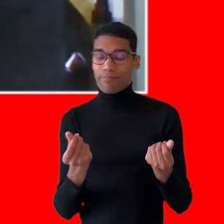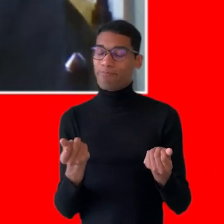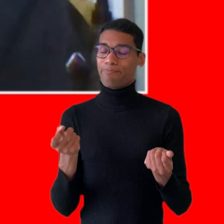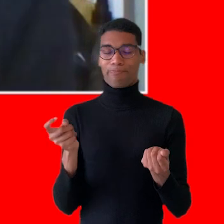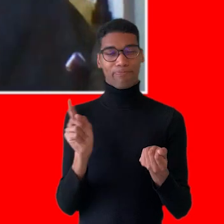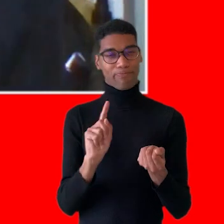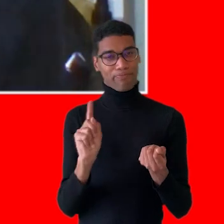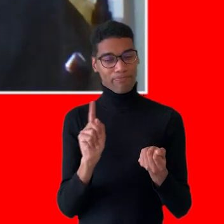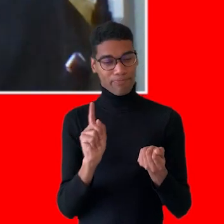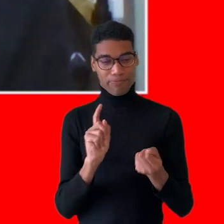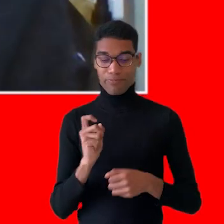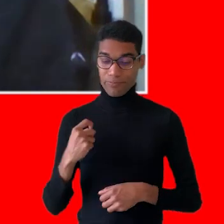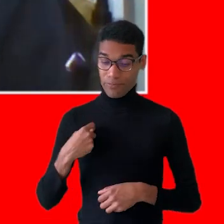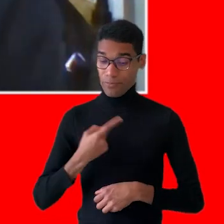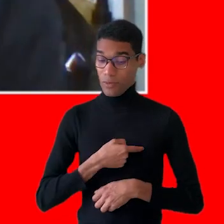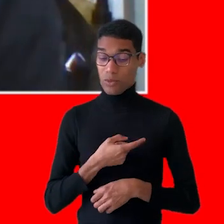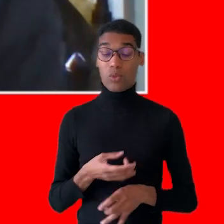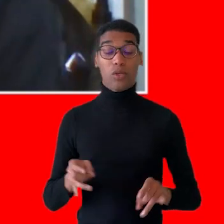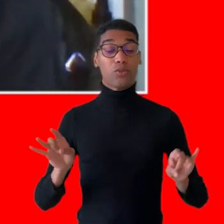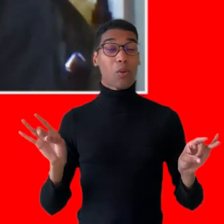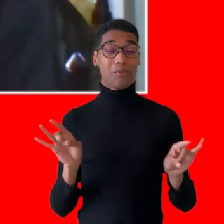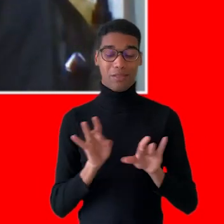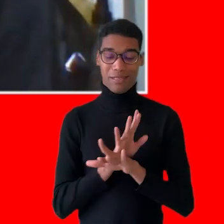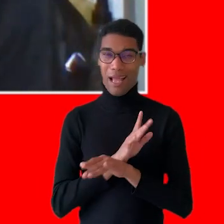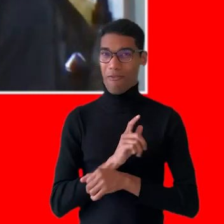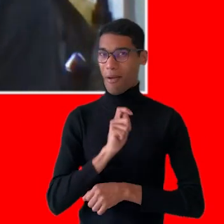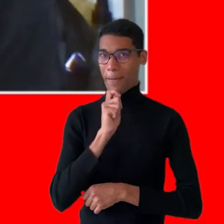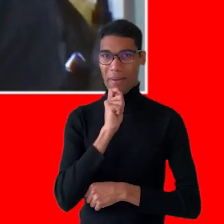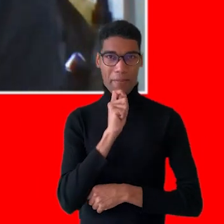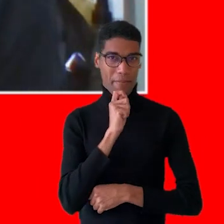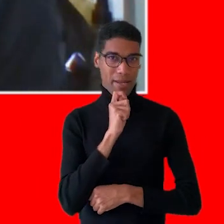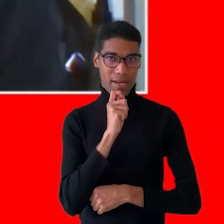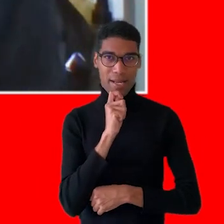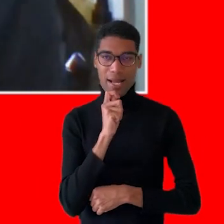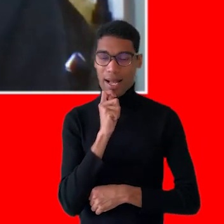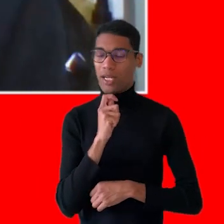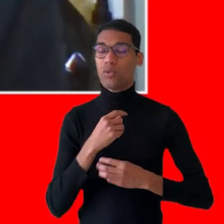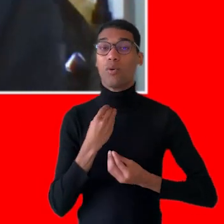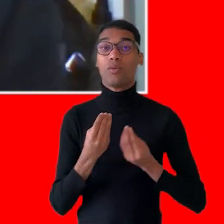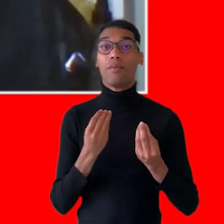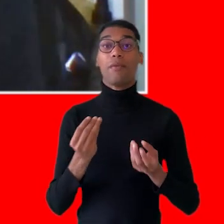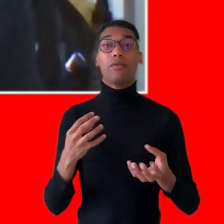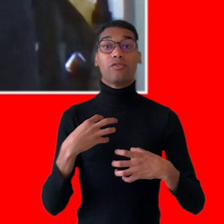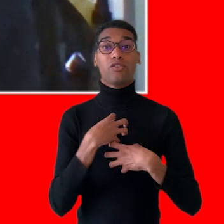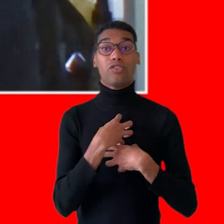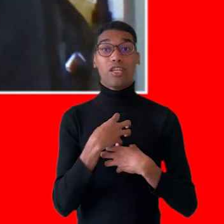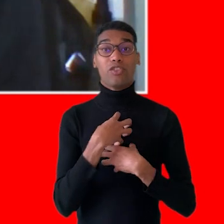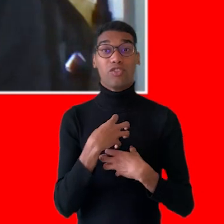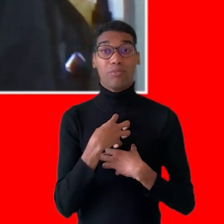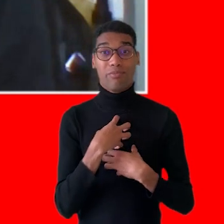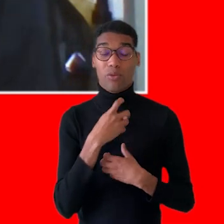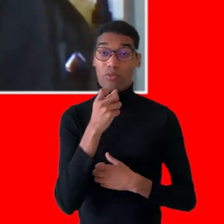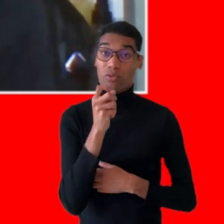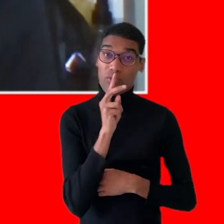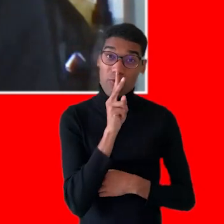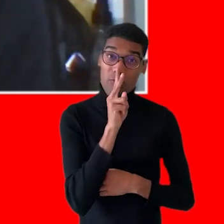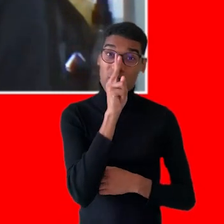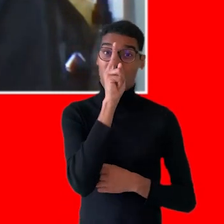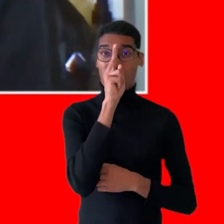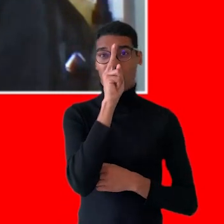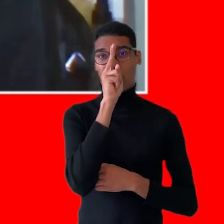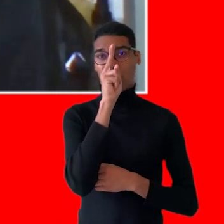forma, nós não estávamos preparados para um sentimento tão